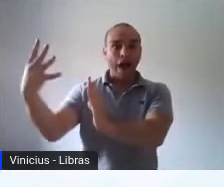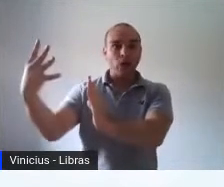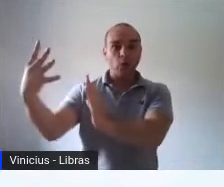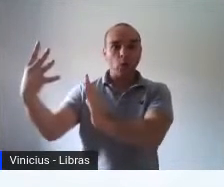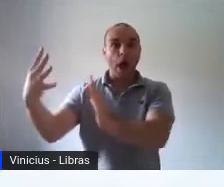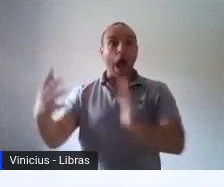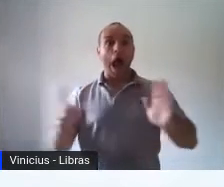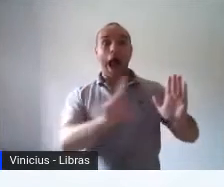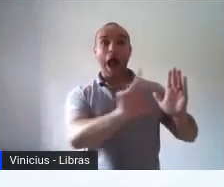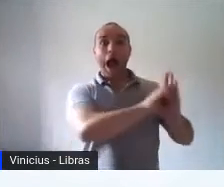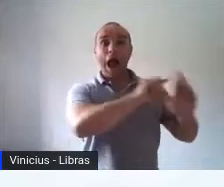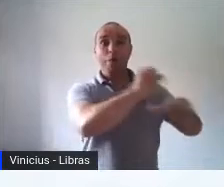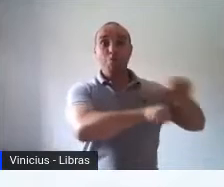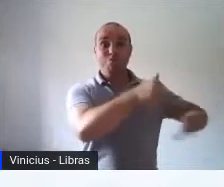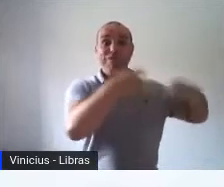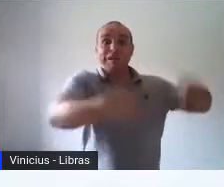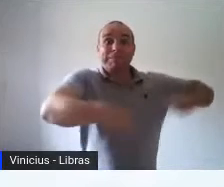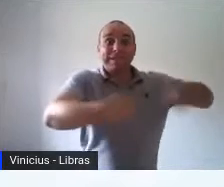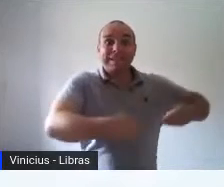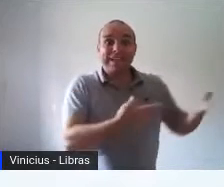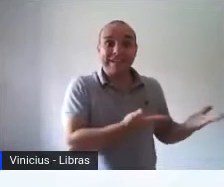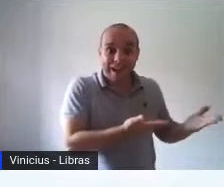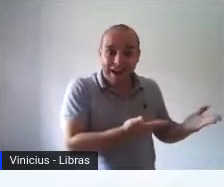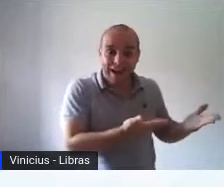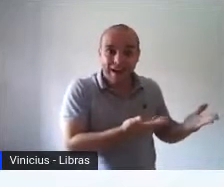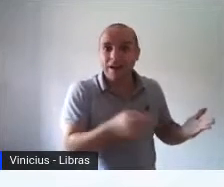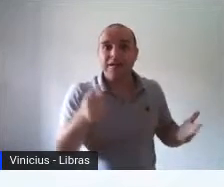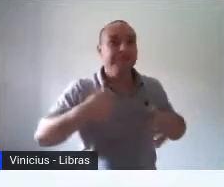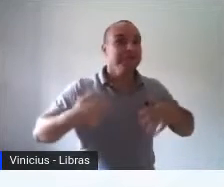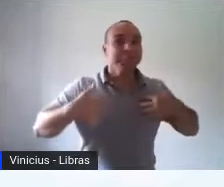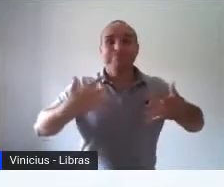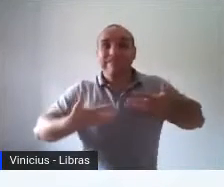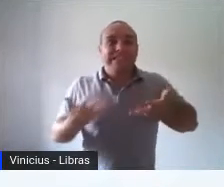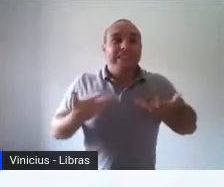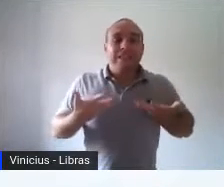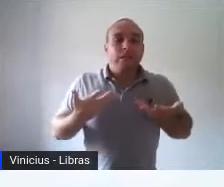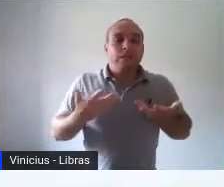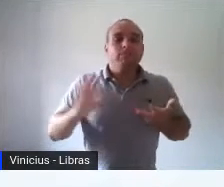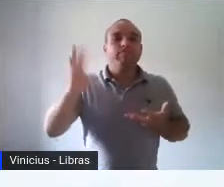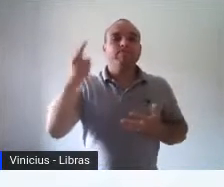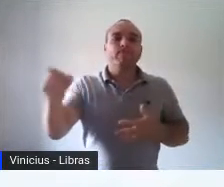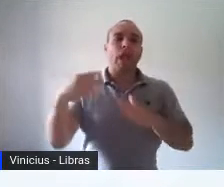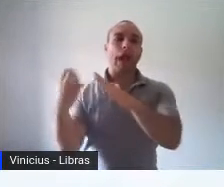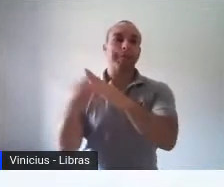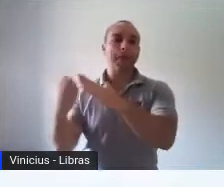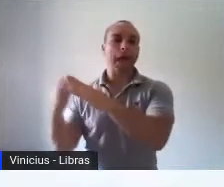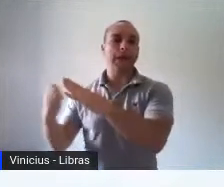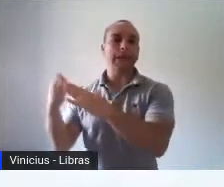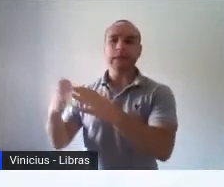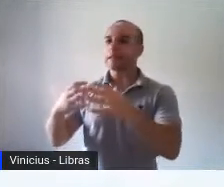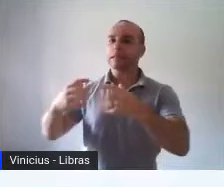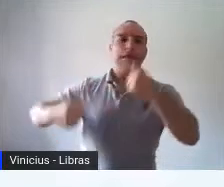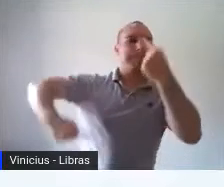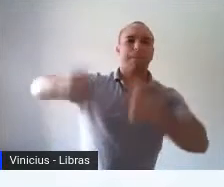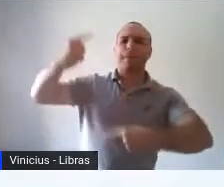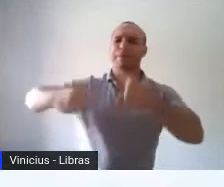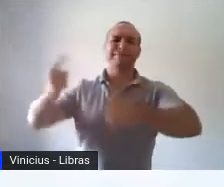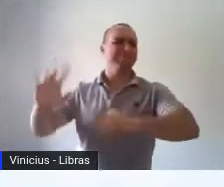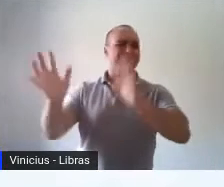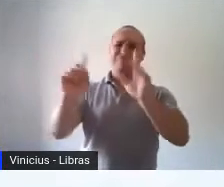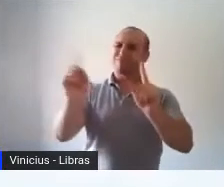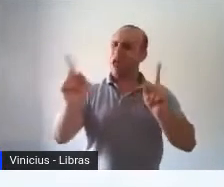essa lei e tal. Mas depois, com as conversas e o desgaste que isso poderia gerar, já tinha ocorrido um desgaste no ano passado, em função